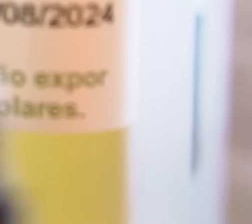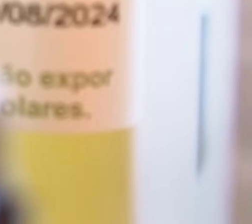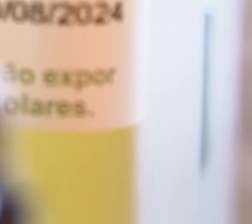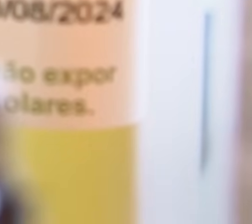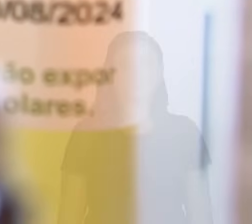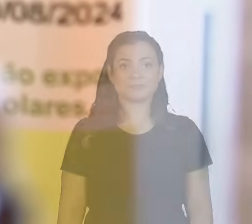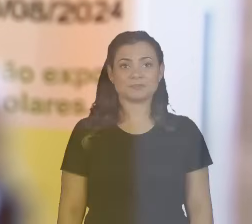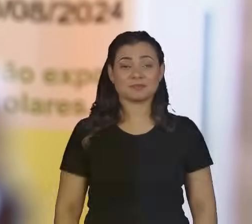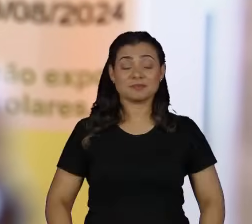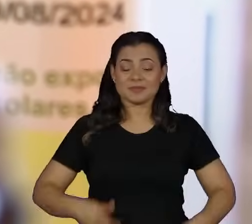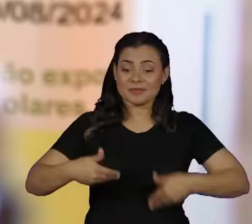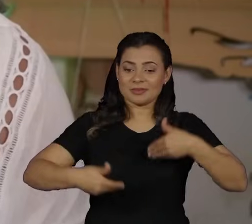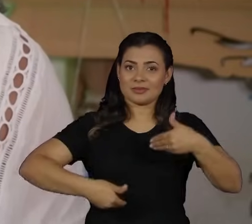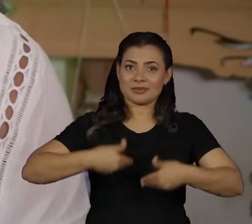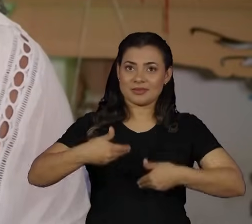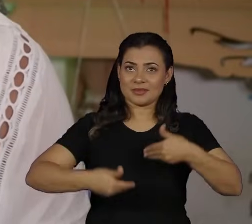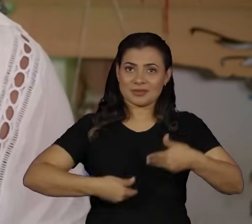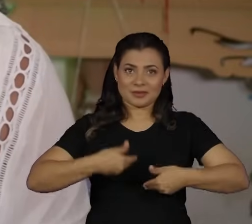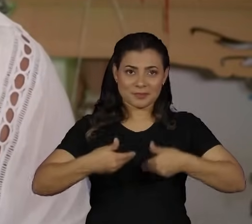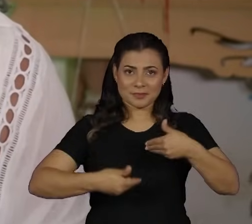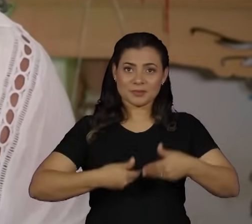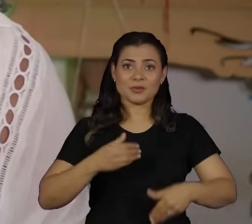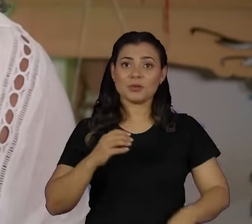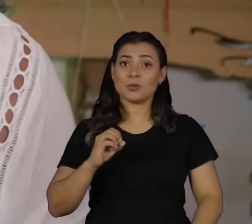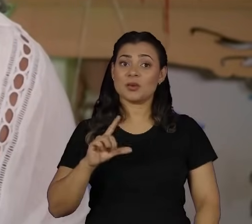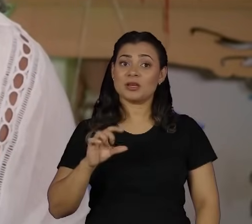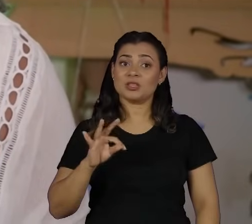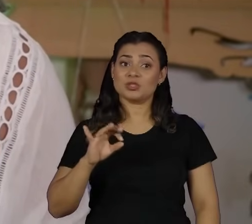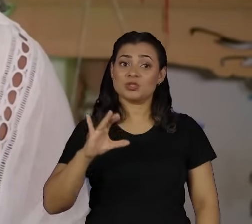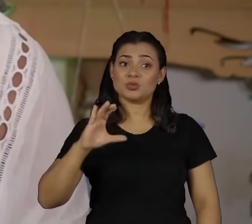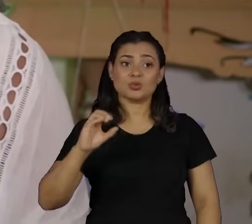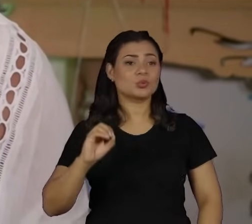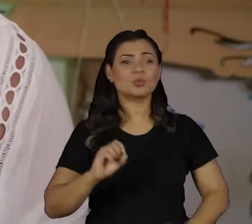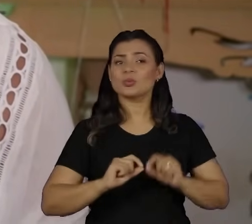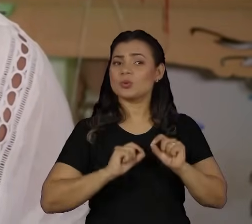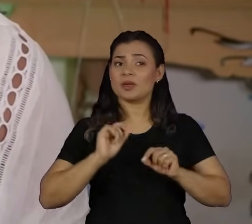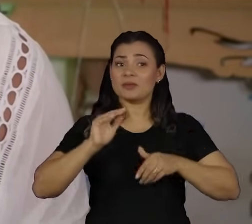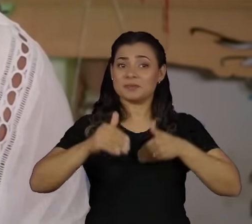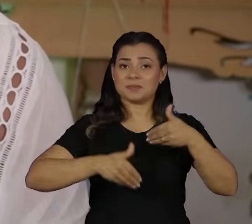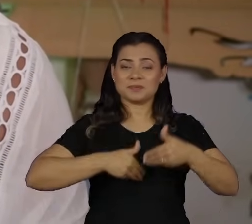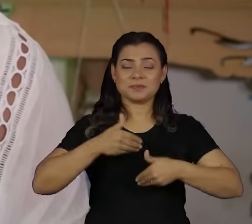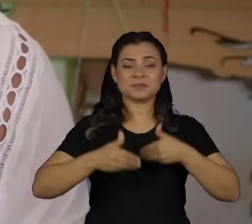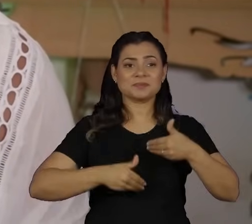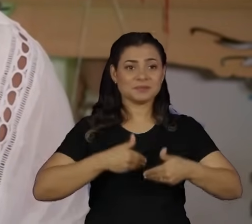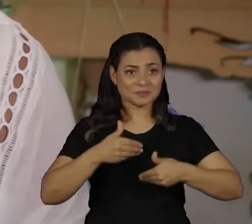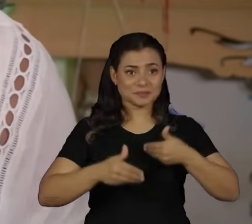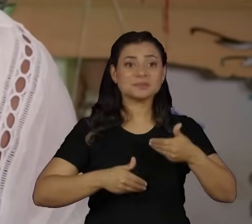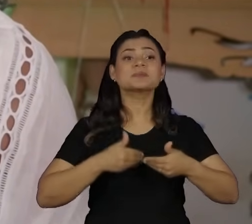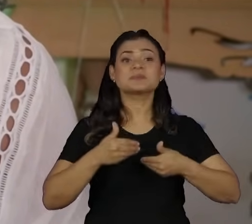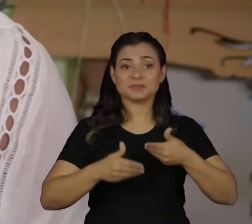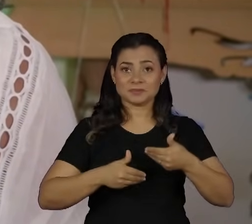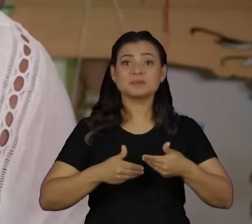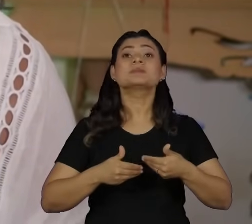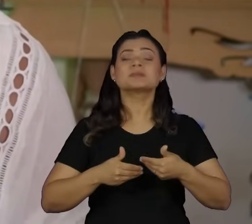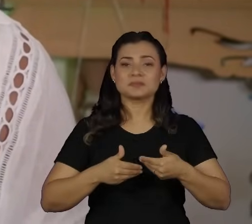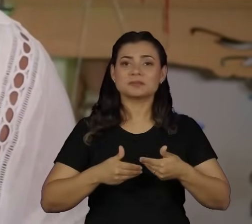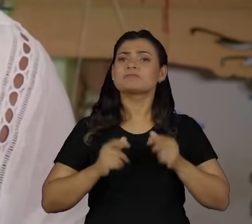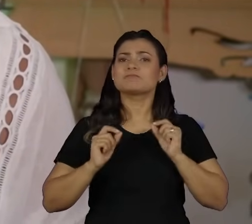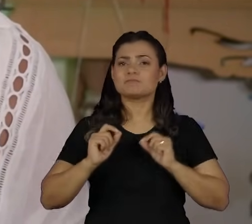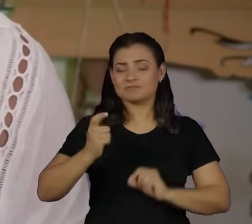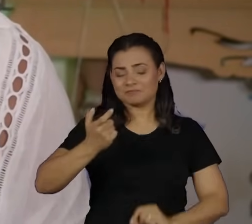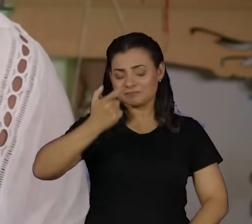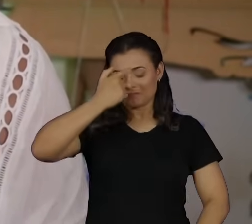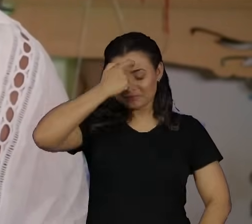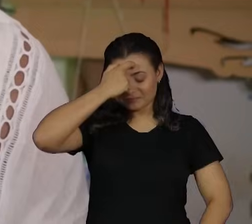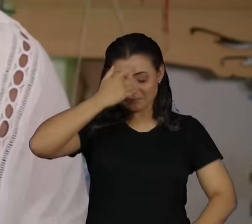A terapia holística é uma terapia que vê o ser humano como um todo, corpo, mente